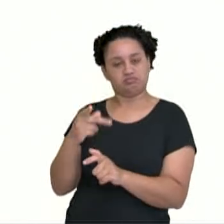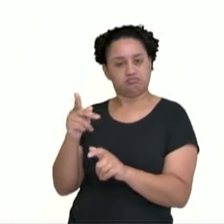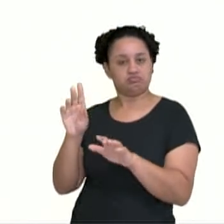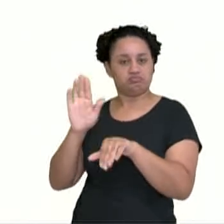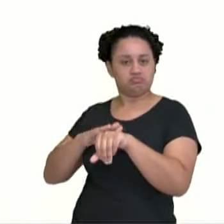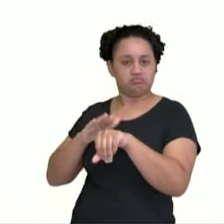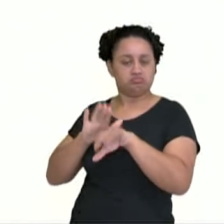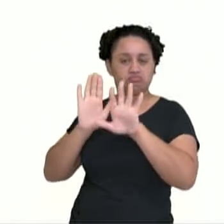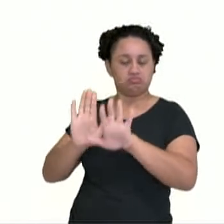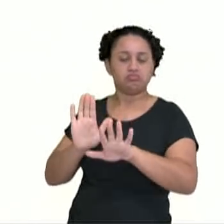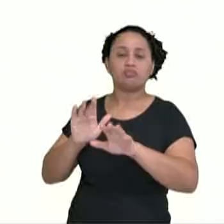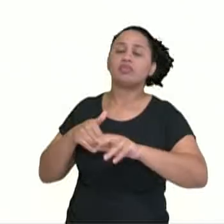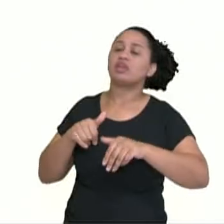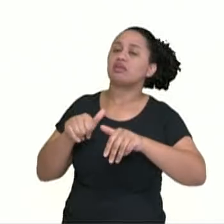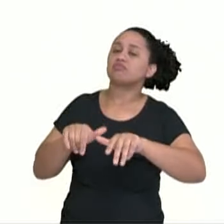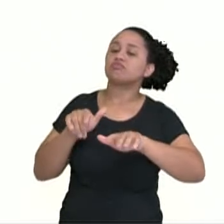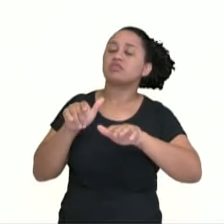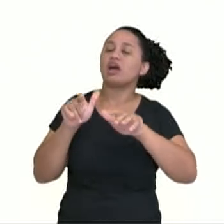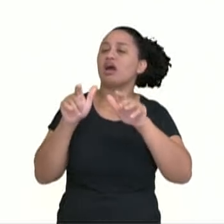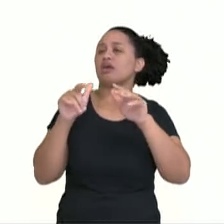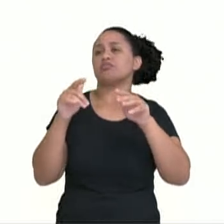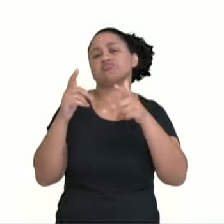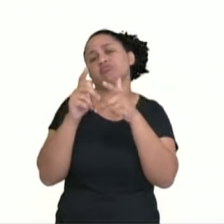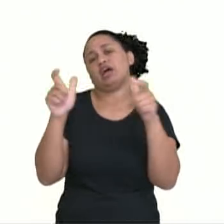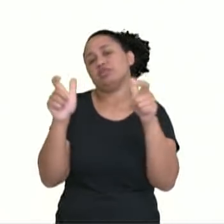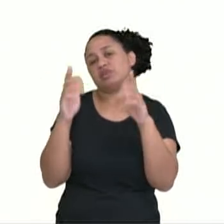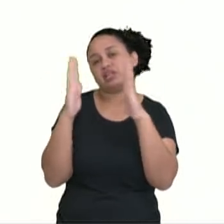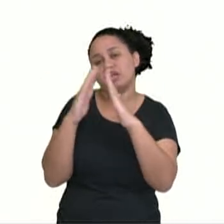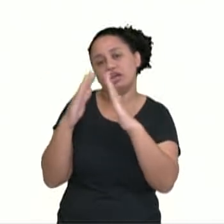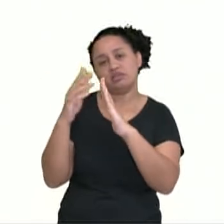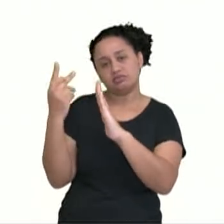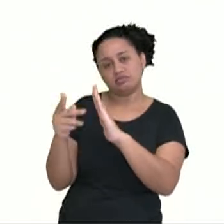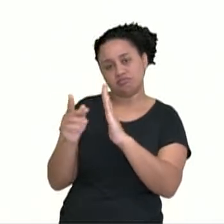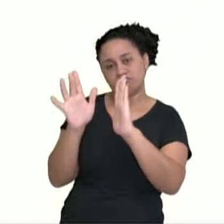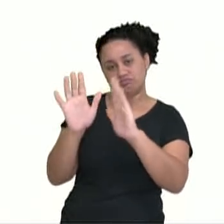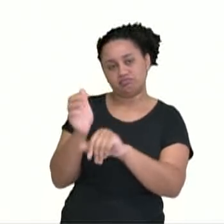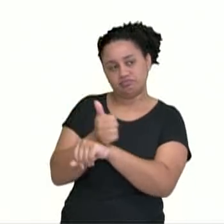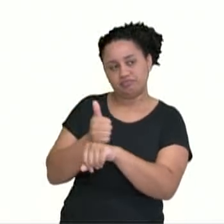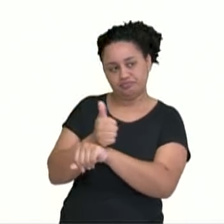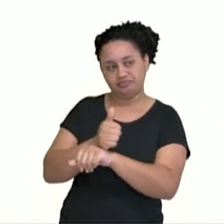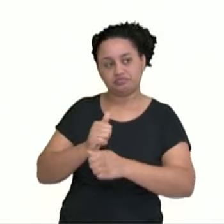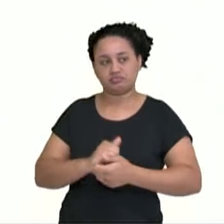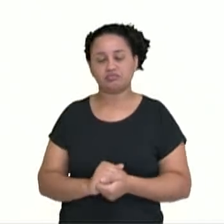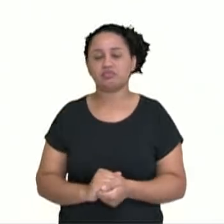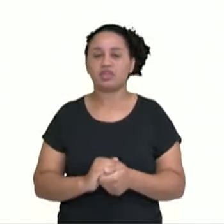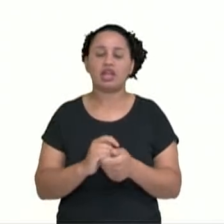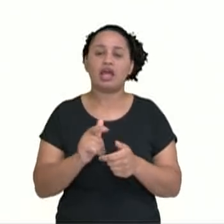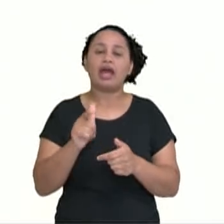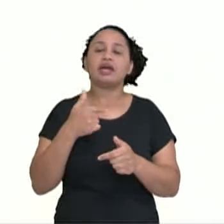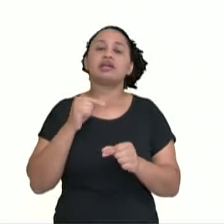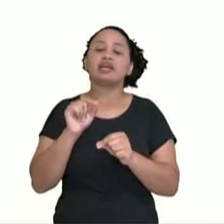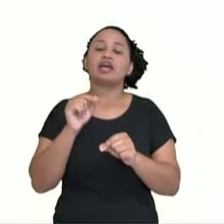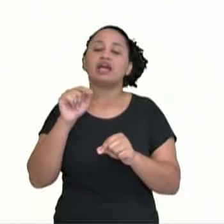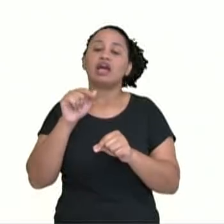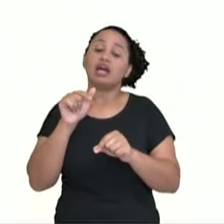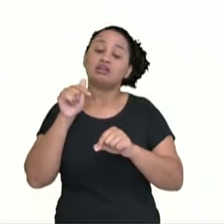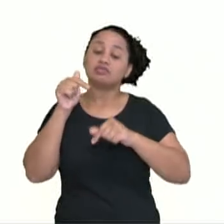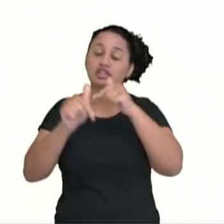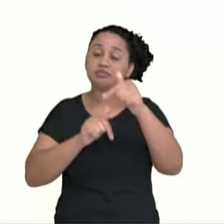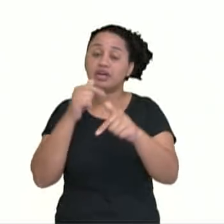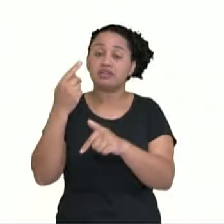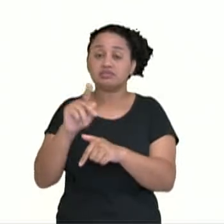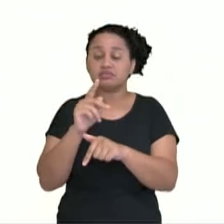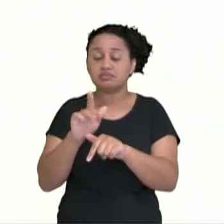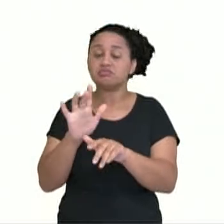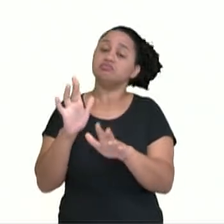que normalmente vai ser na casa desse artesão. O artesão, ele era o dono do seu trabalho, o